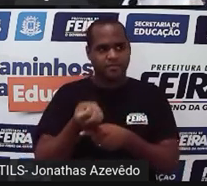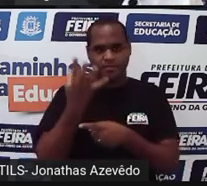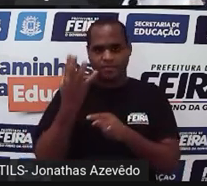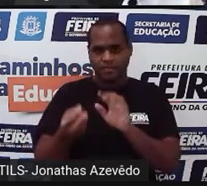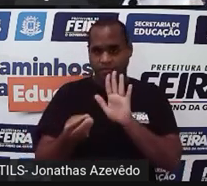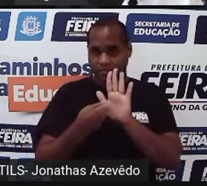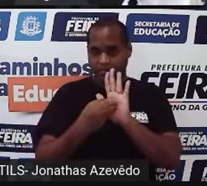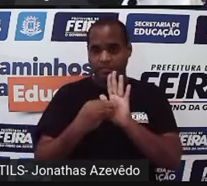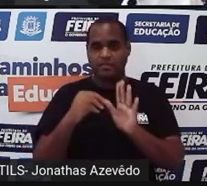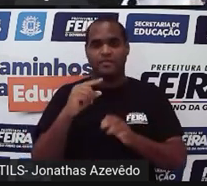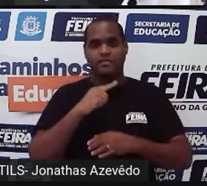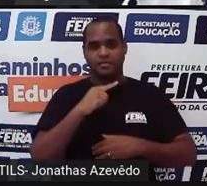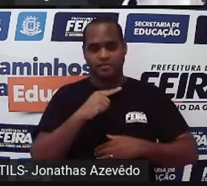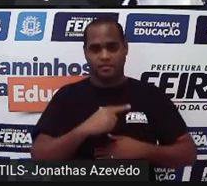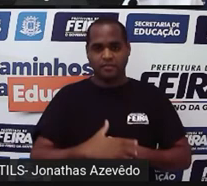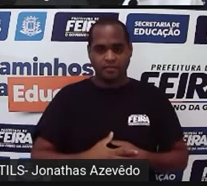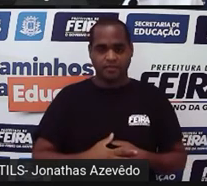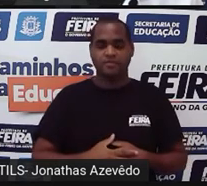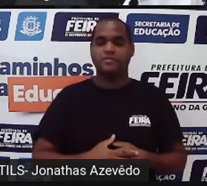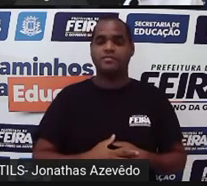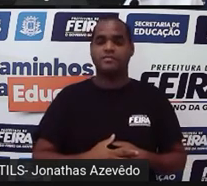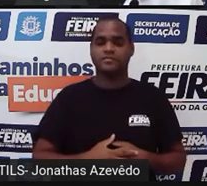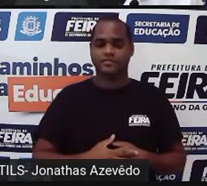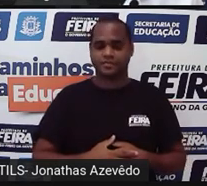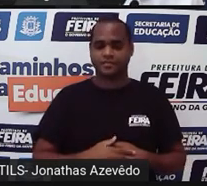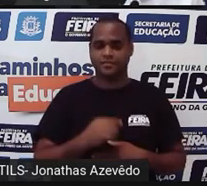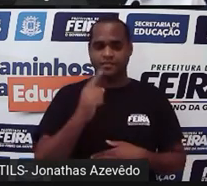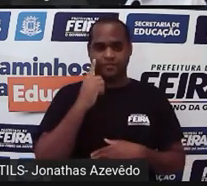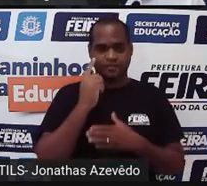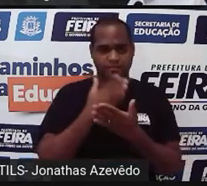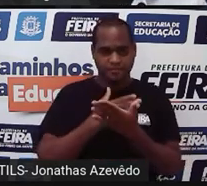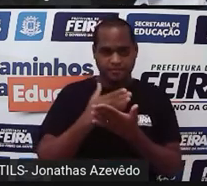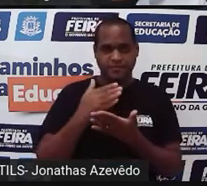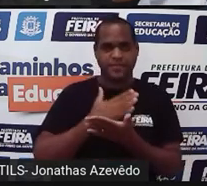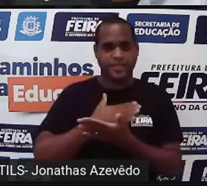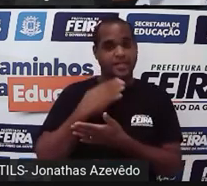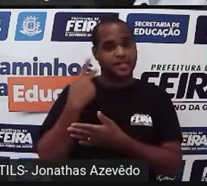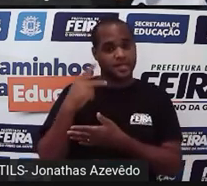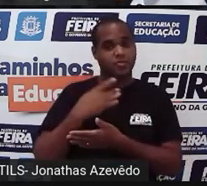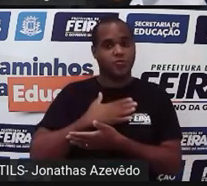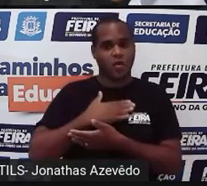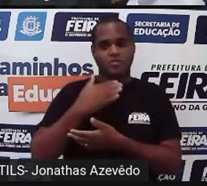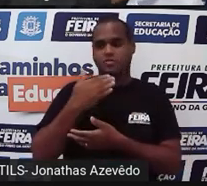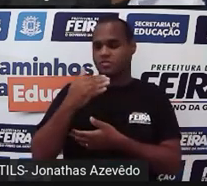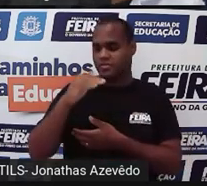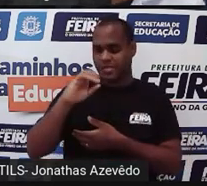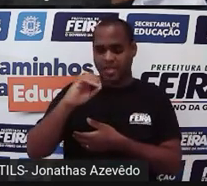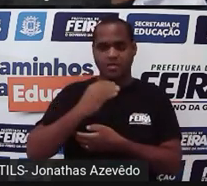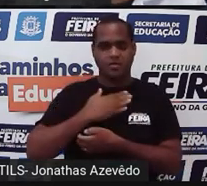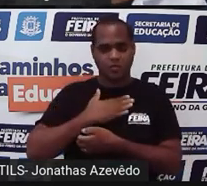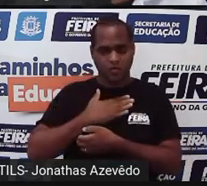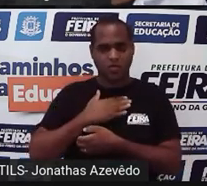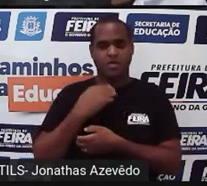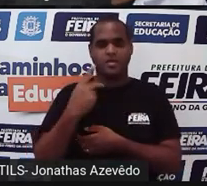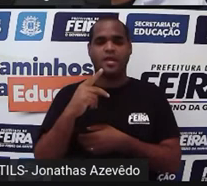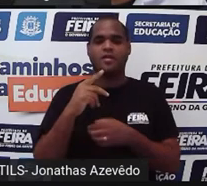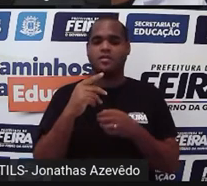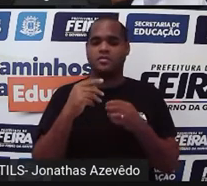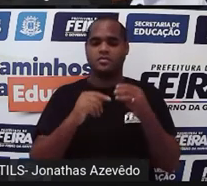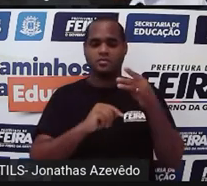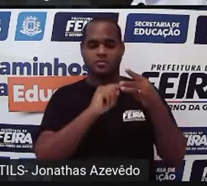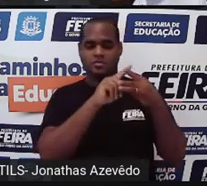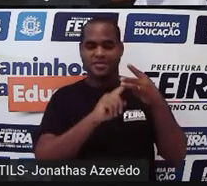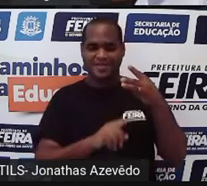bom? E eu começo por aqueles 10 que gostam dos três, que eu já sei que vai ficar naquele espaçozinho que eu